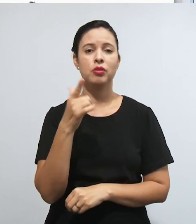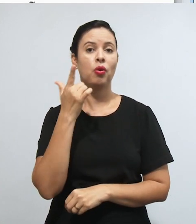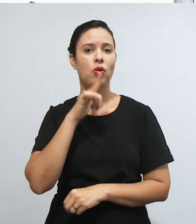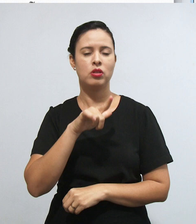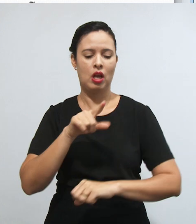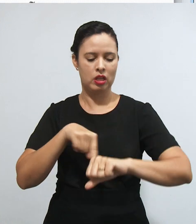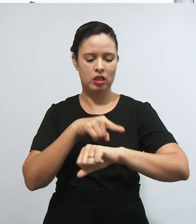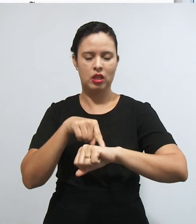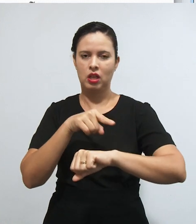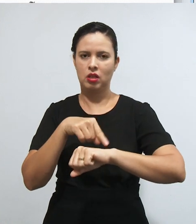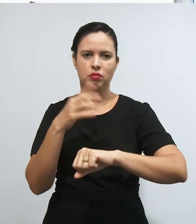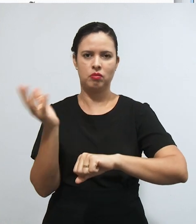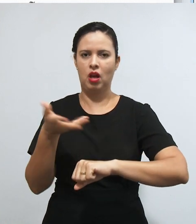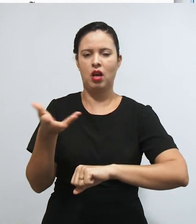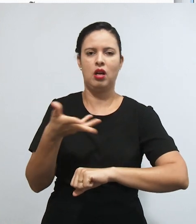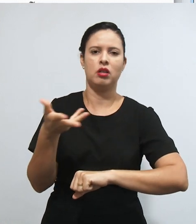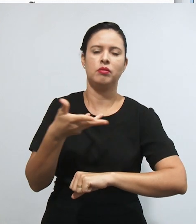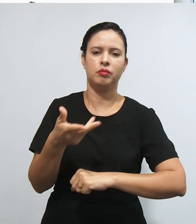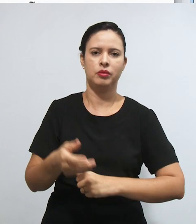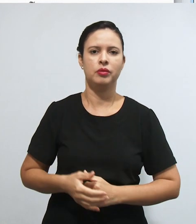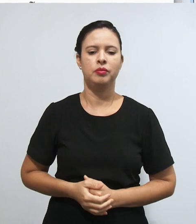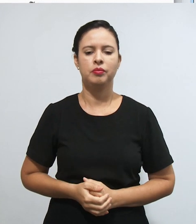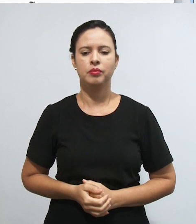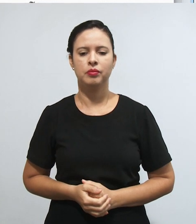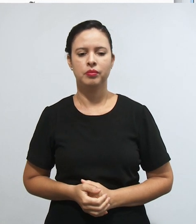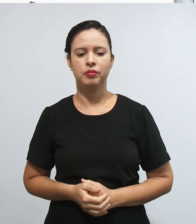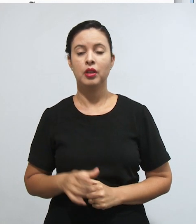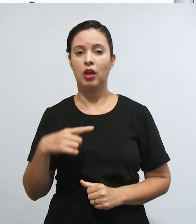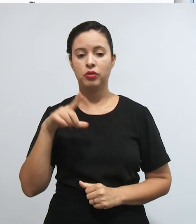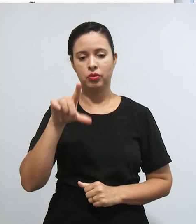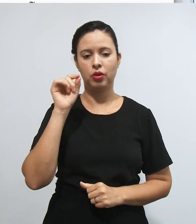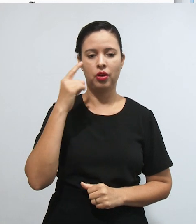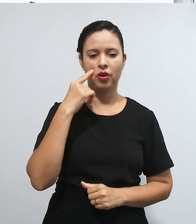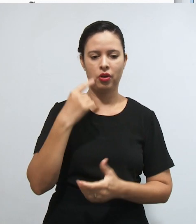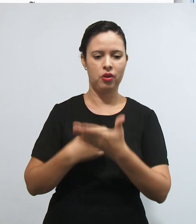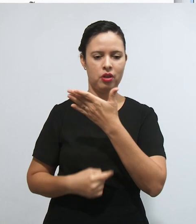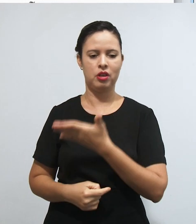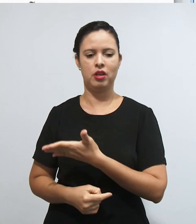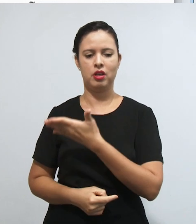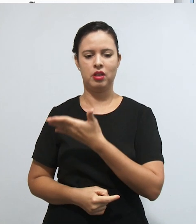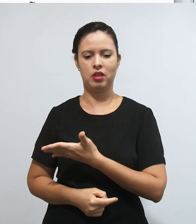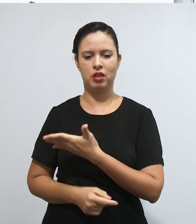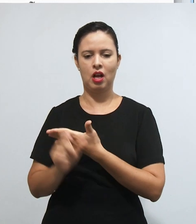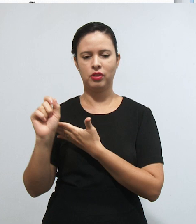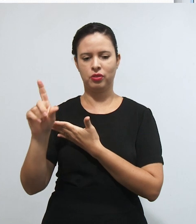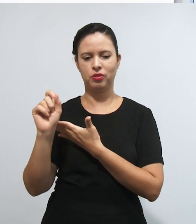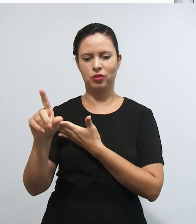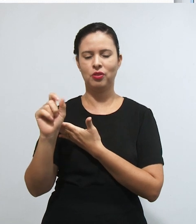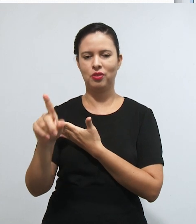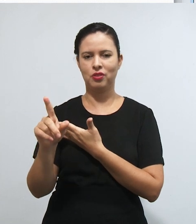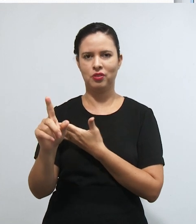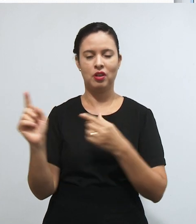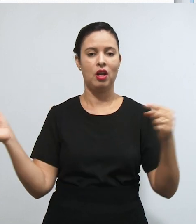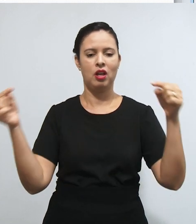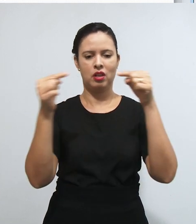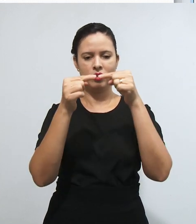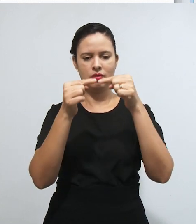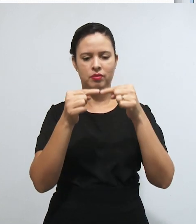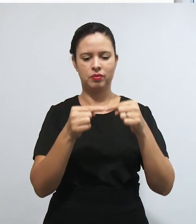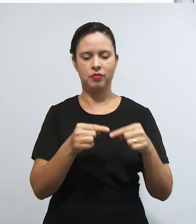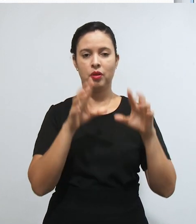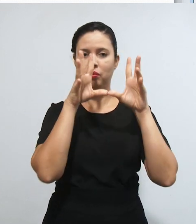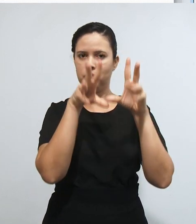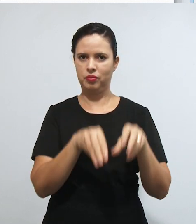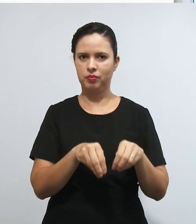você não quer fazer manualmente, por exemplo, escolhi esse aqui, Então, ele aplica o design. Então, você pode